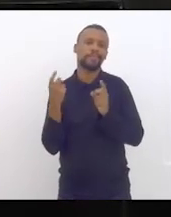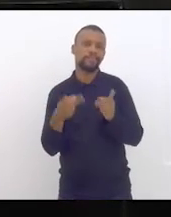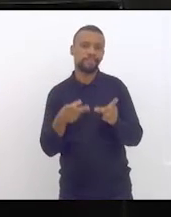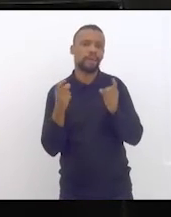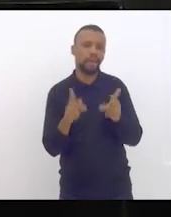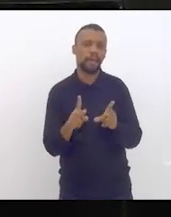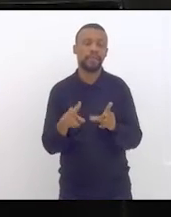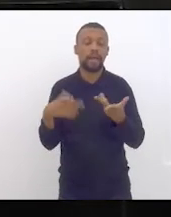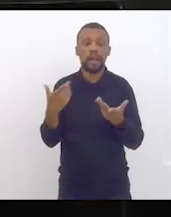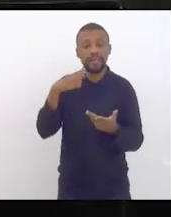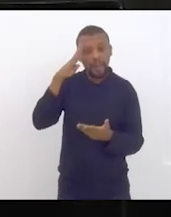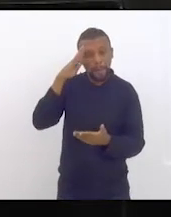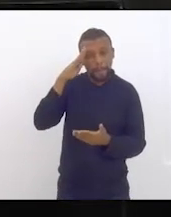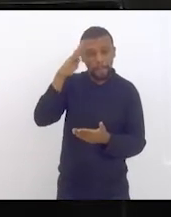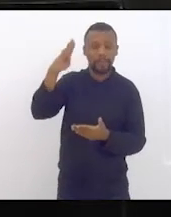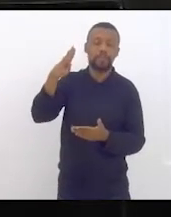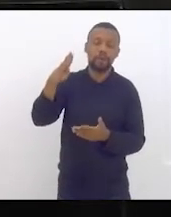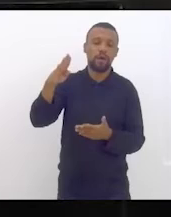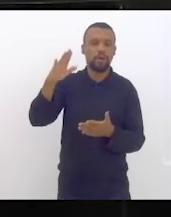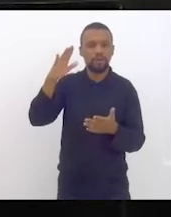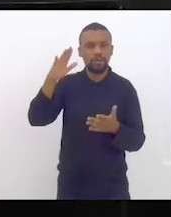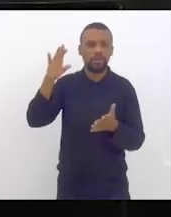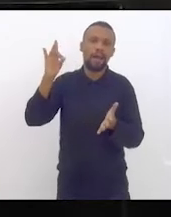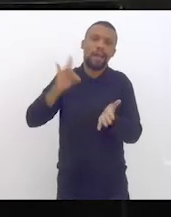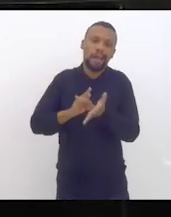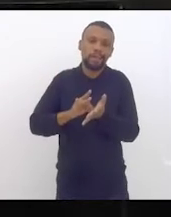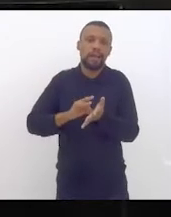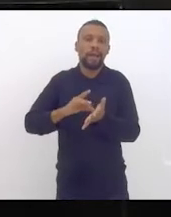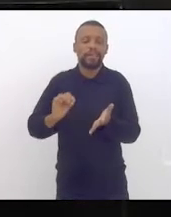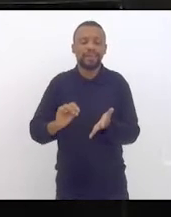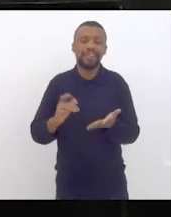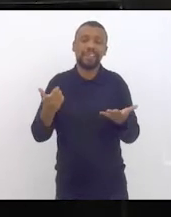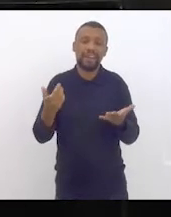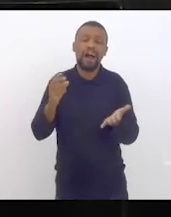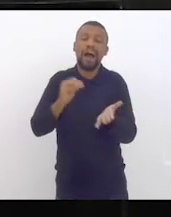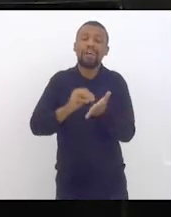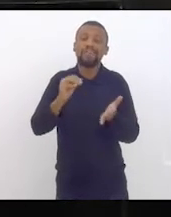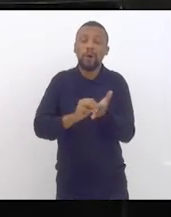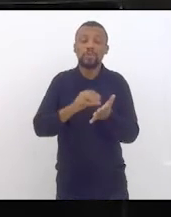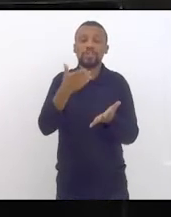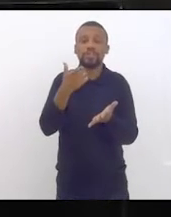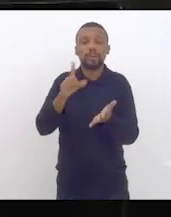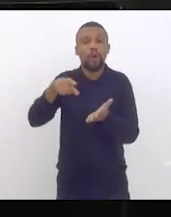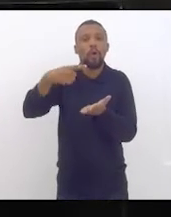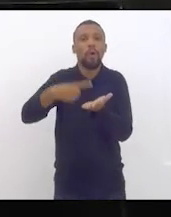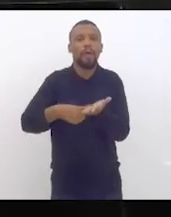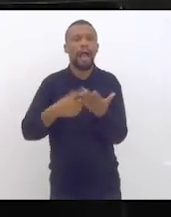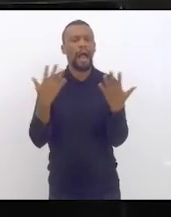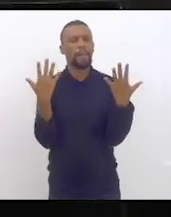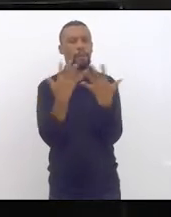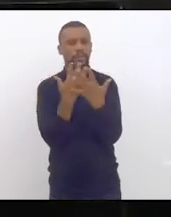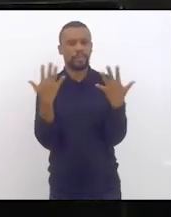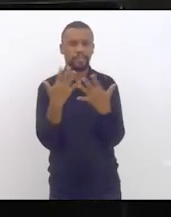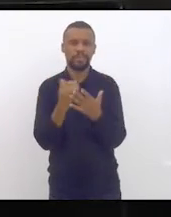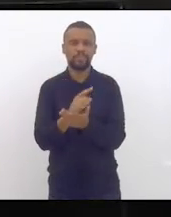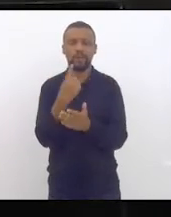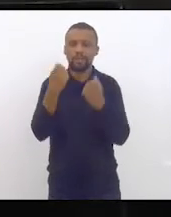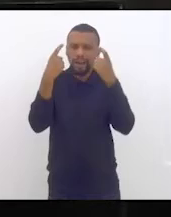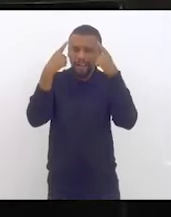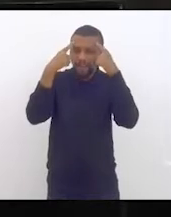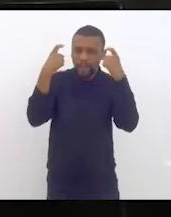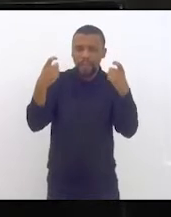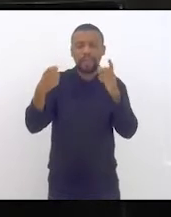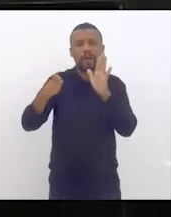venda É essa a grande realidade EA hipocrisia que toda a sociedade vive nós falamos da violência do tráfico